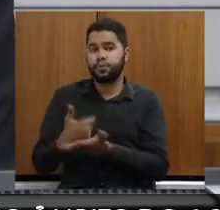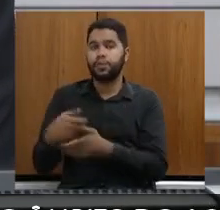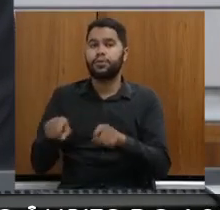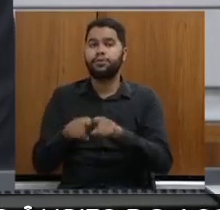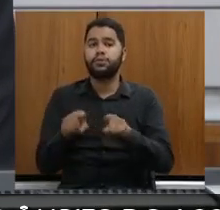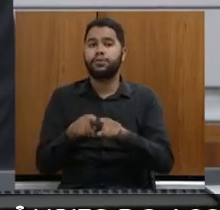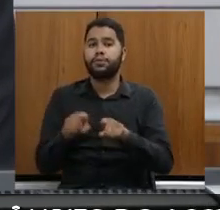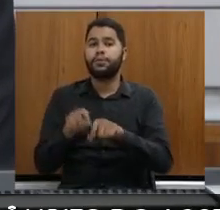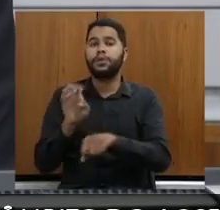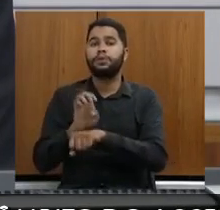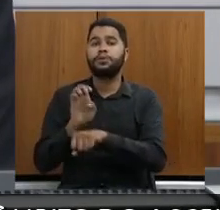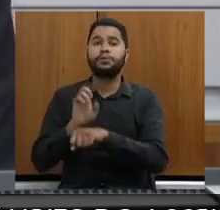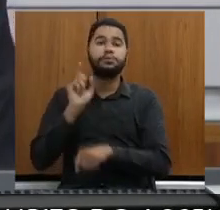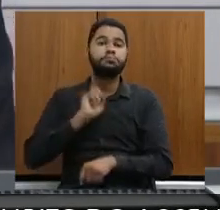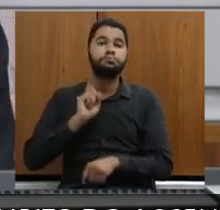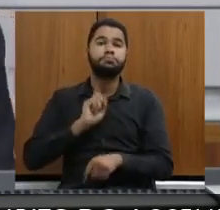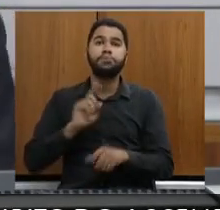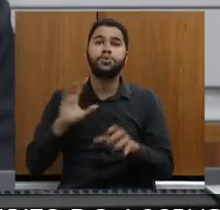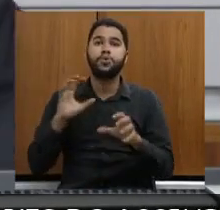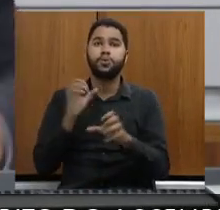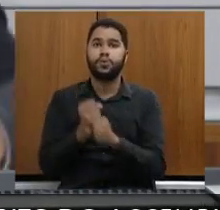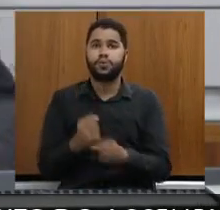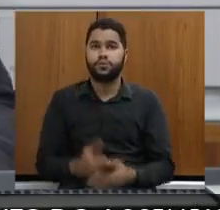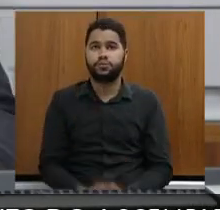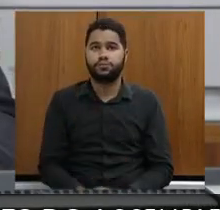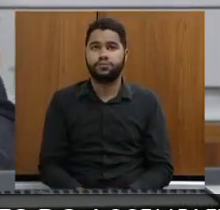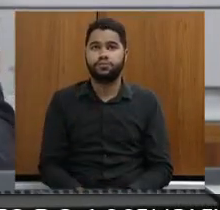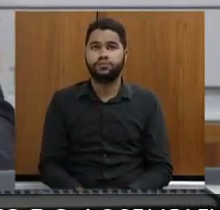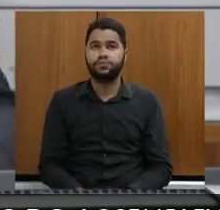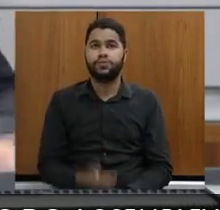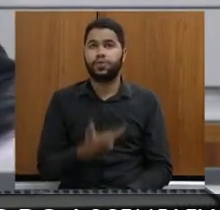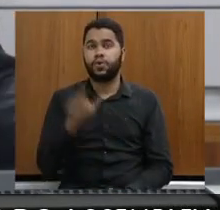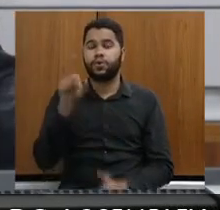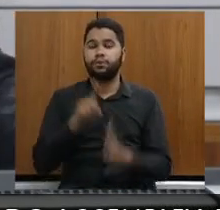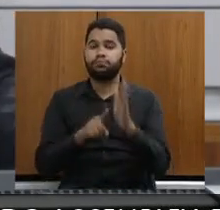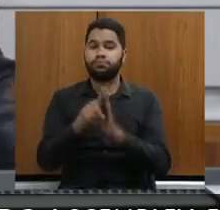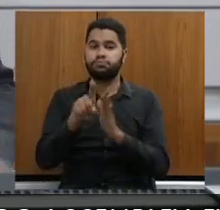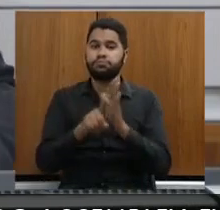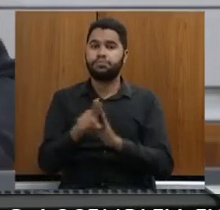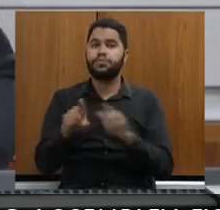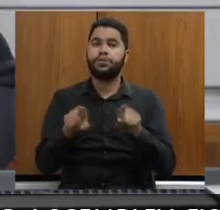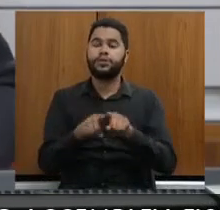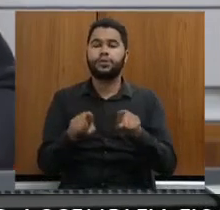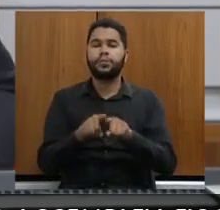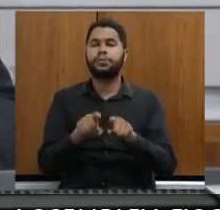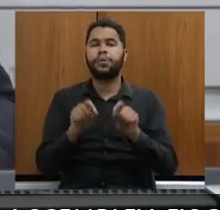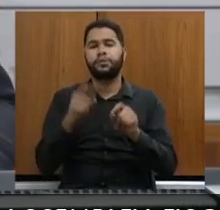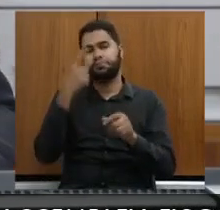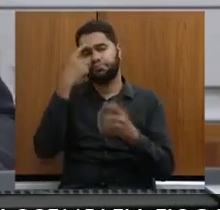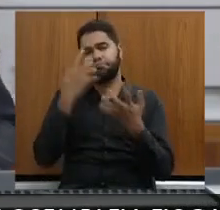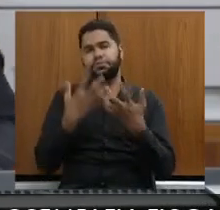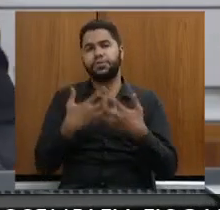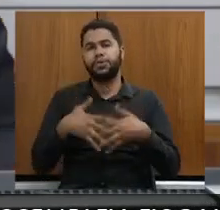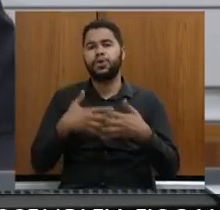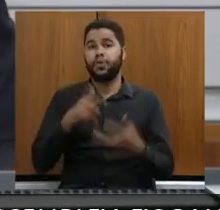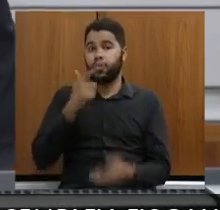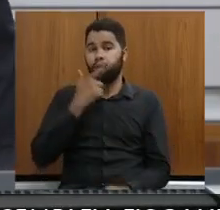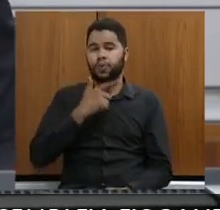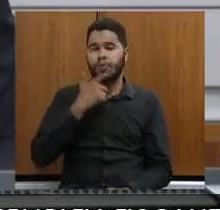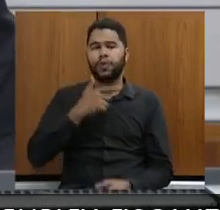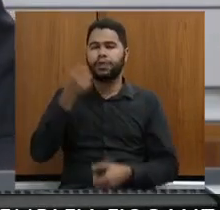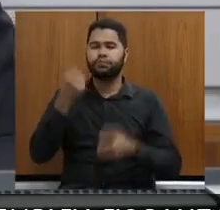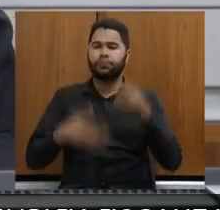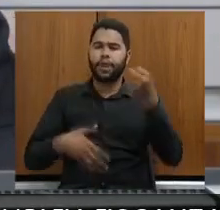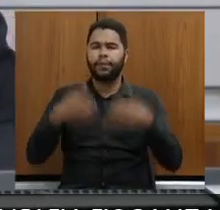como está sendo esse processo como um todo tá outras questões também que a gente pega nessa questão do do queijo até